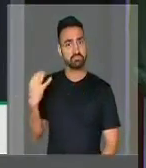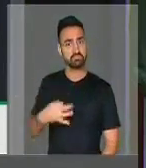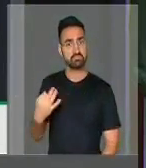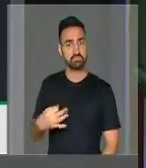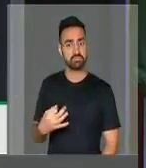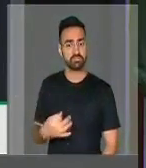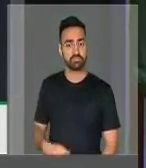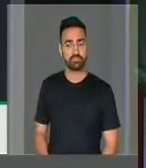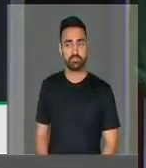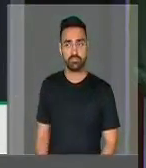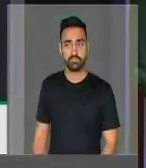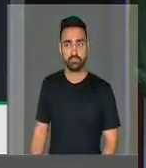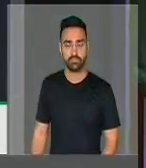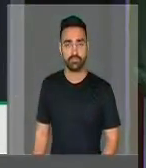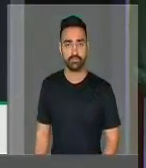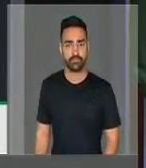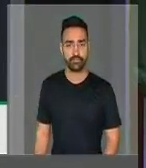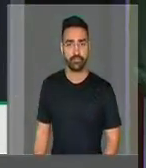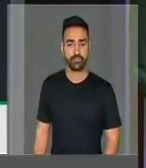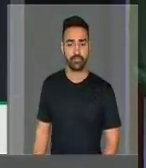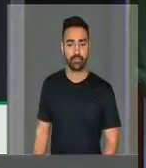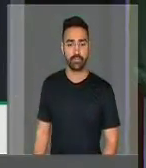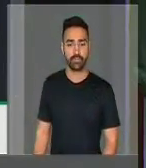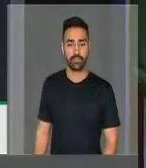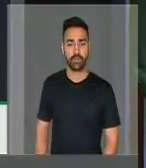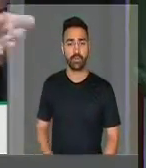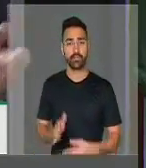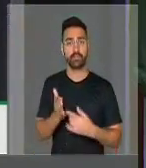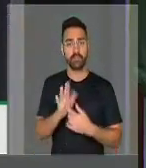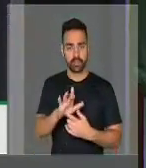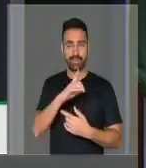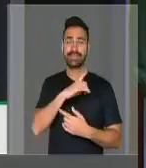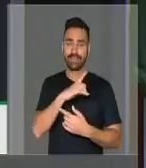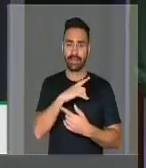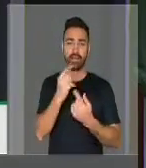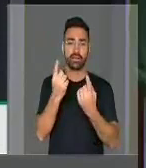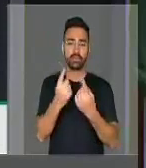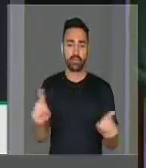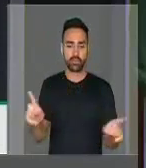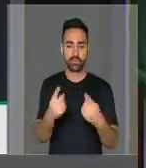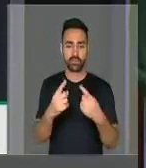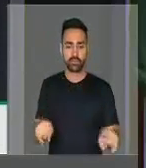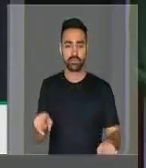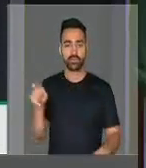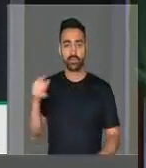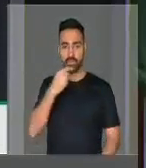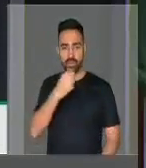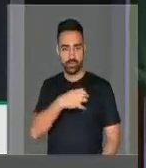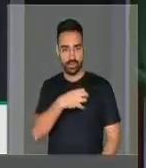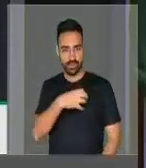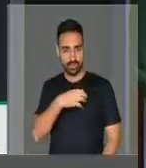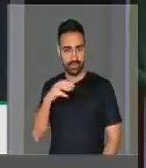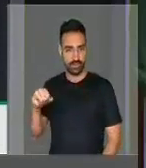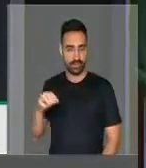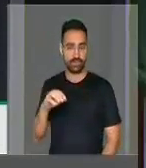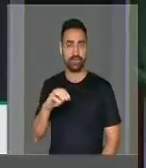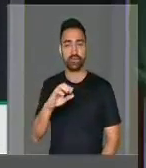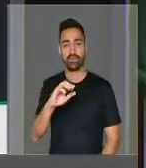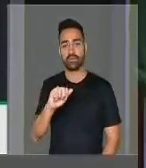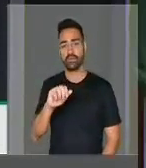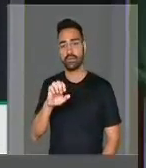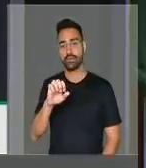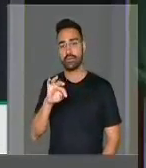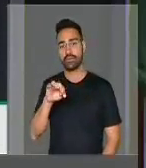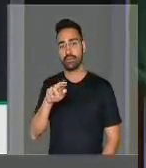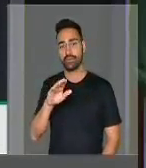aí finalizo, traz numa canção que o nosso bom baiano Caetano Veloso